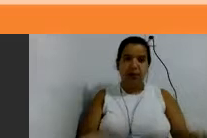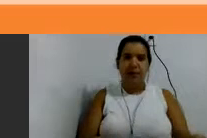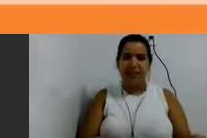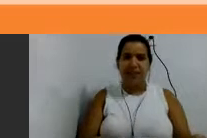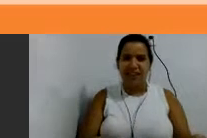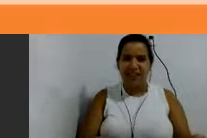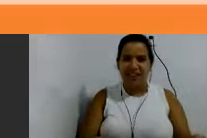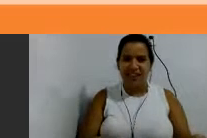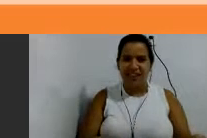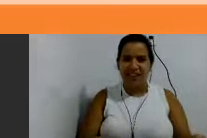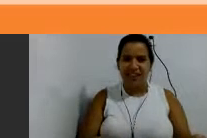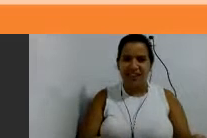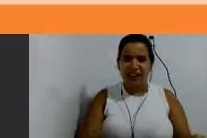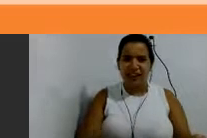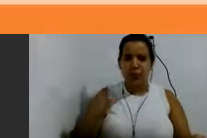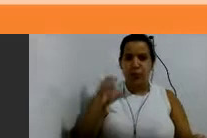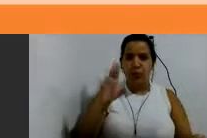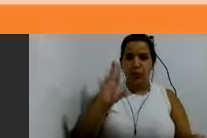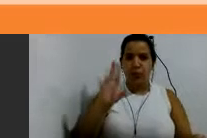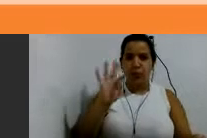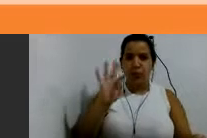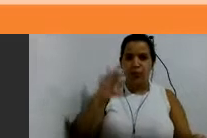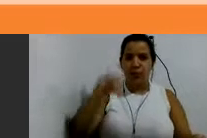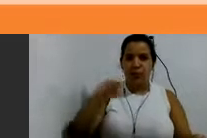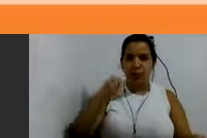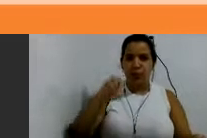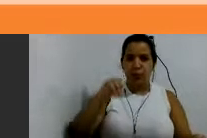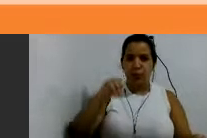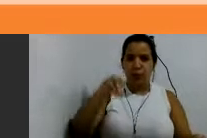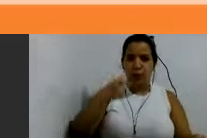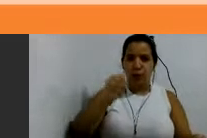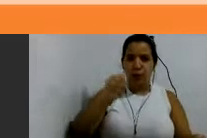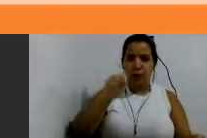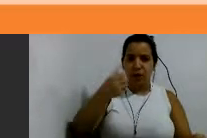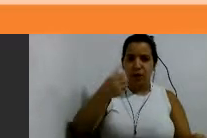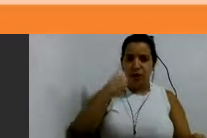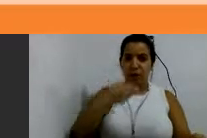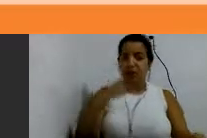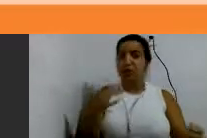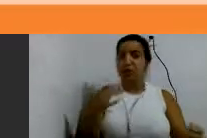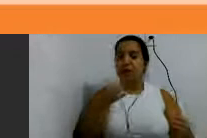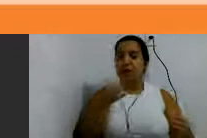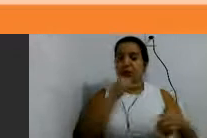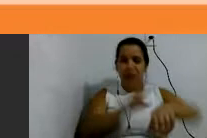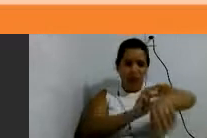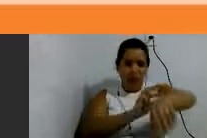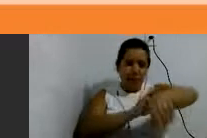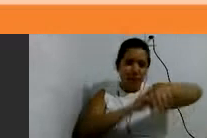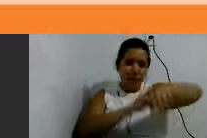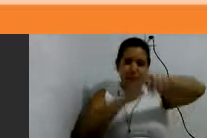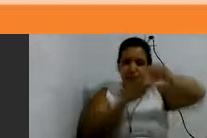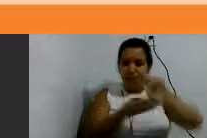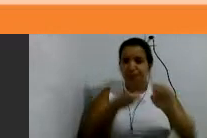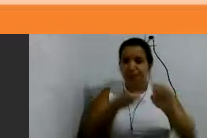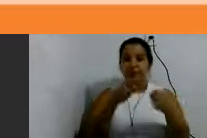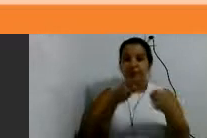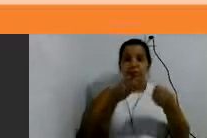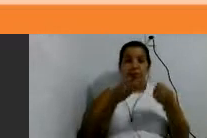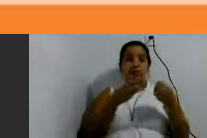A forma cutânea mucosa, então aquela forma que atinge mucosa, então a gente vê que é uma lesão